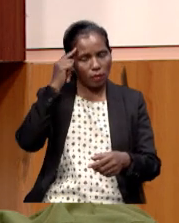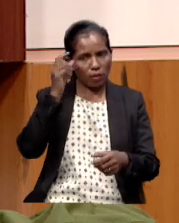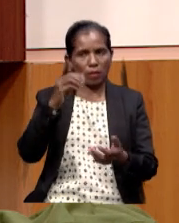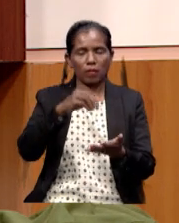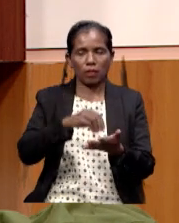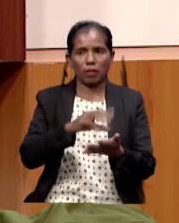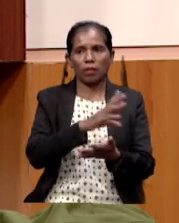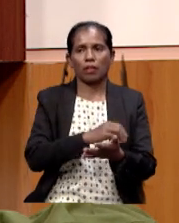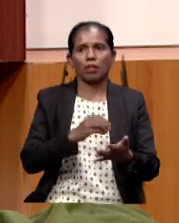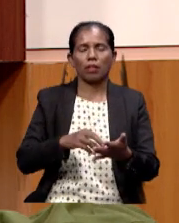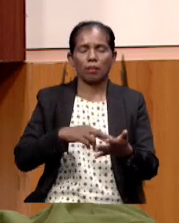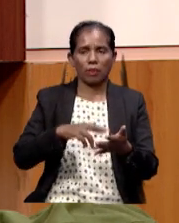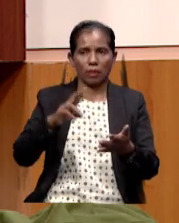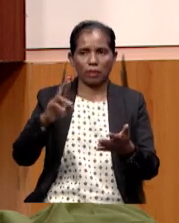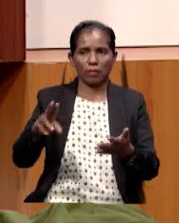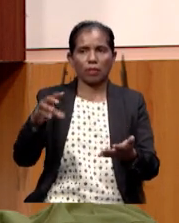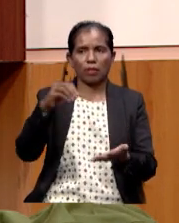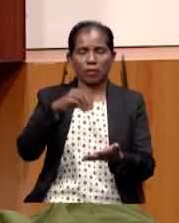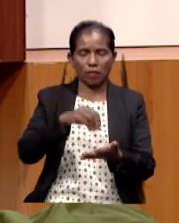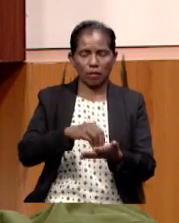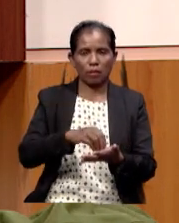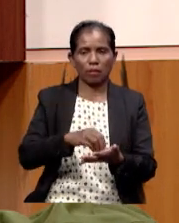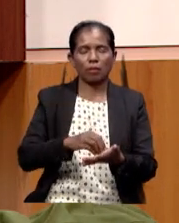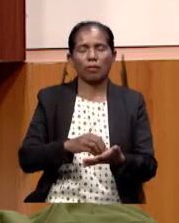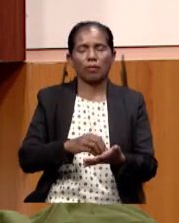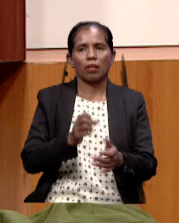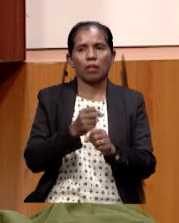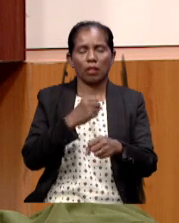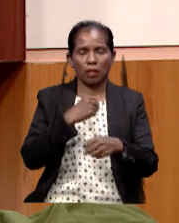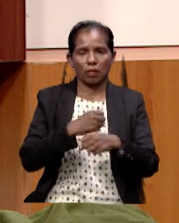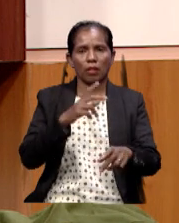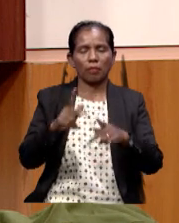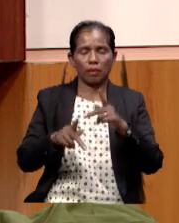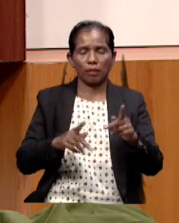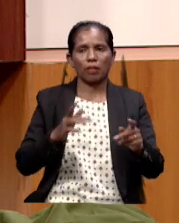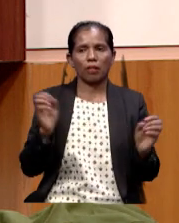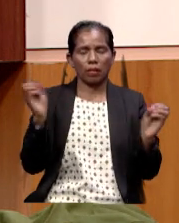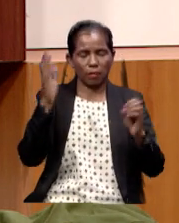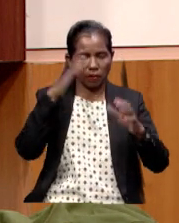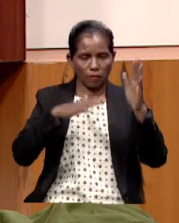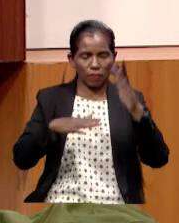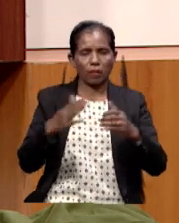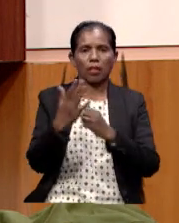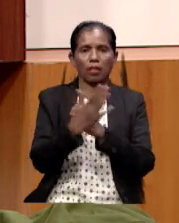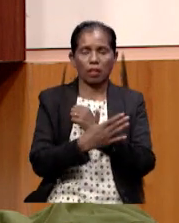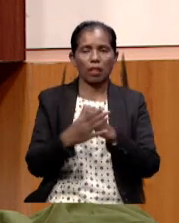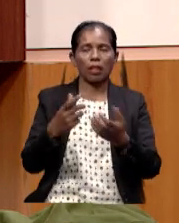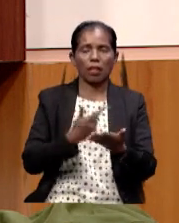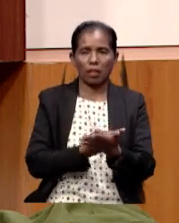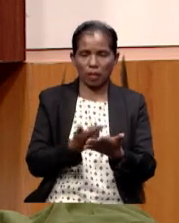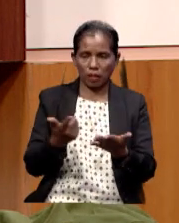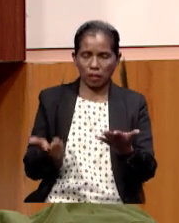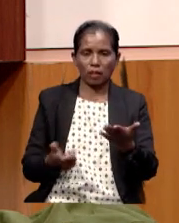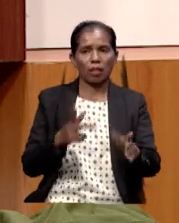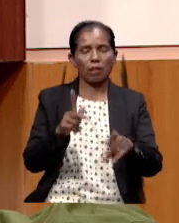apresenta, o Parlamento aprova, cria litígios. Concretamente, por exemplo, o problema Barai. Cidadão, se ele